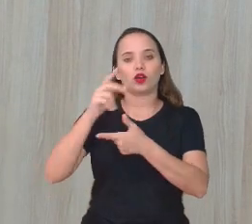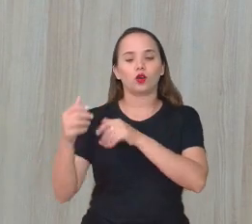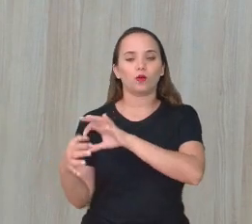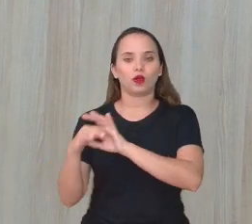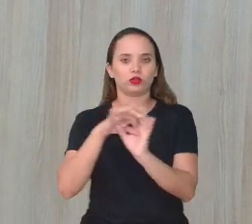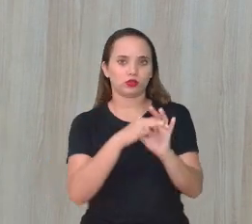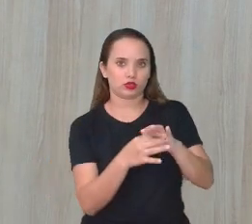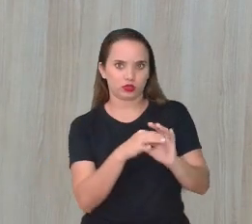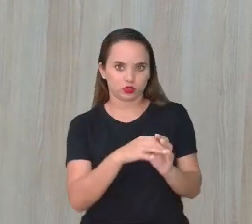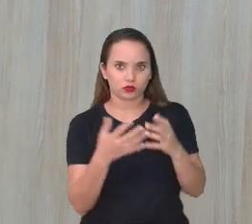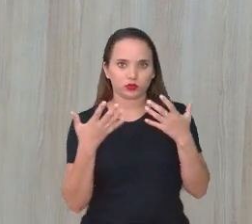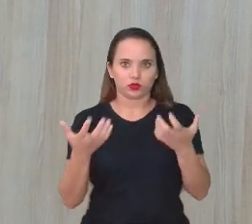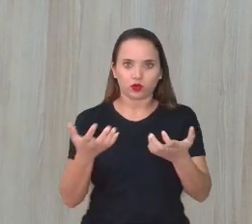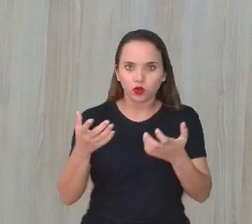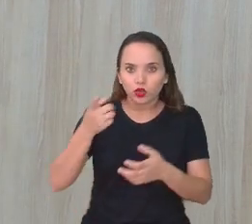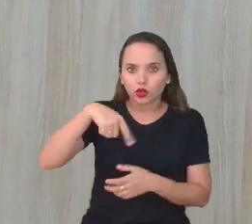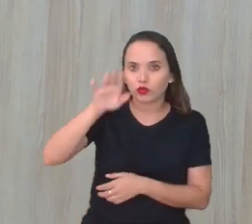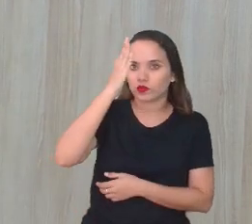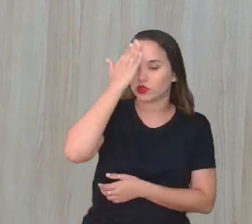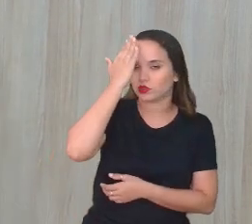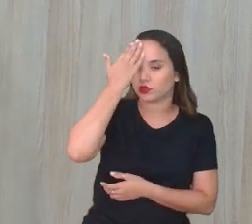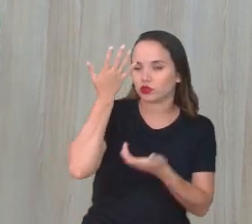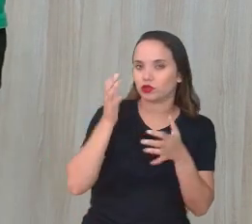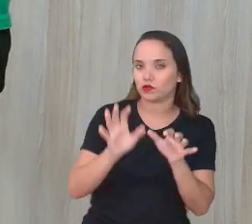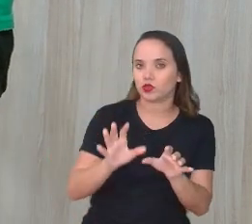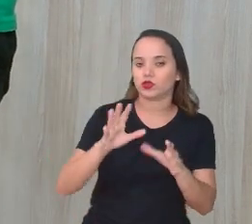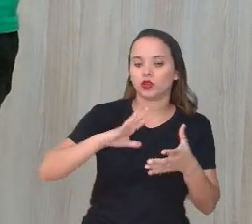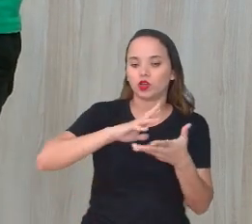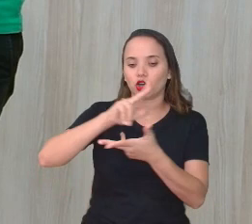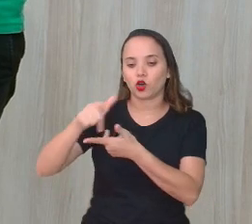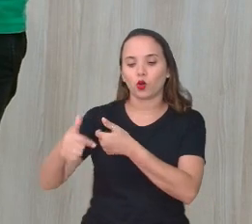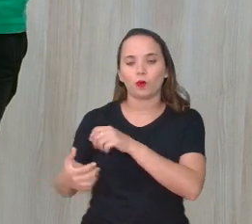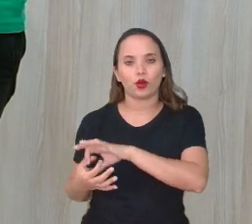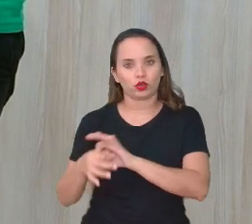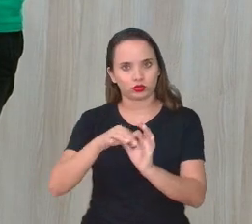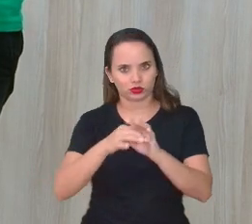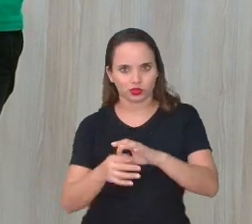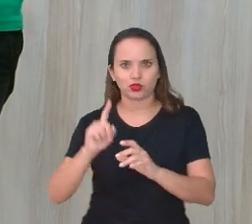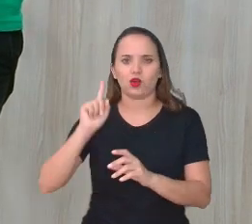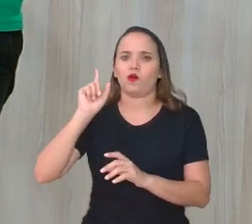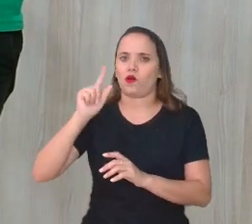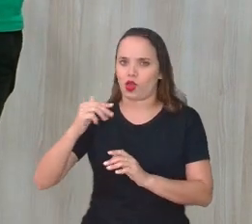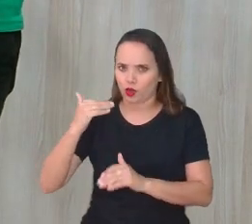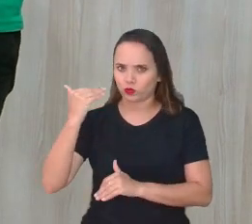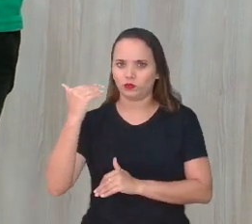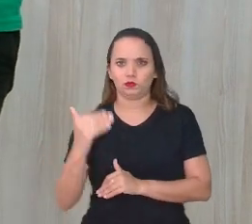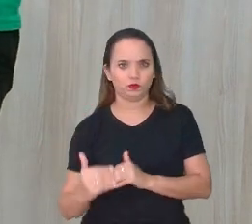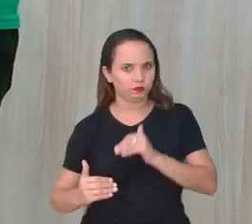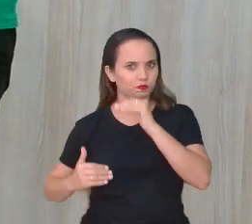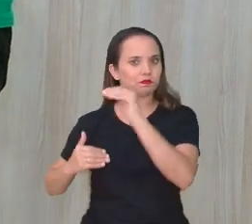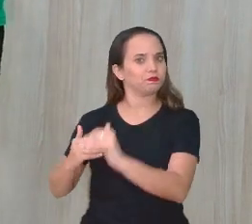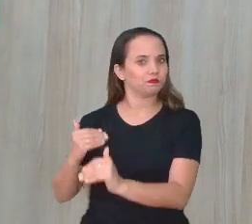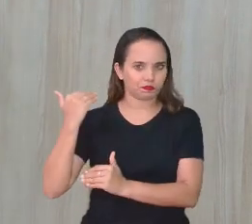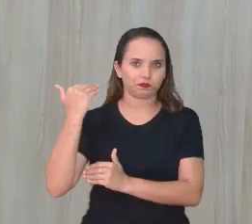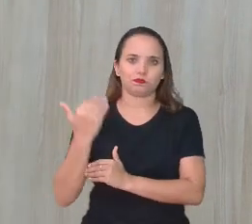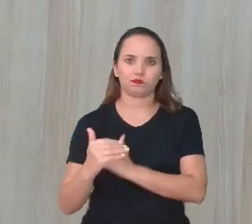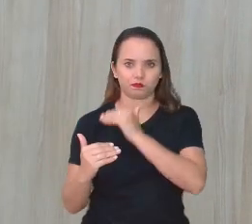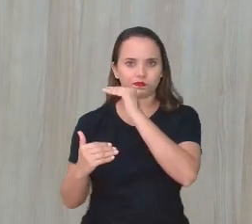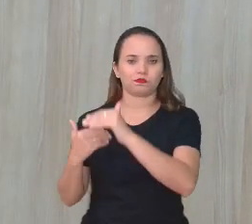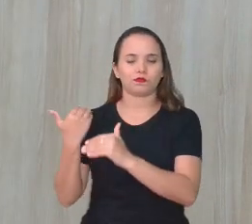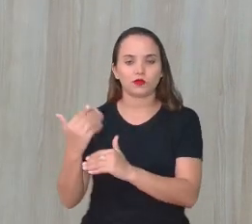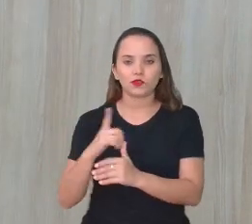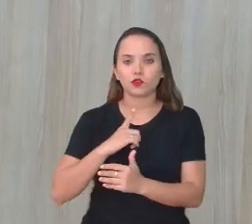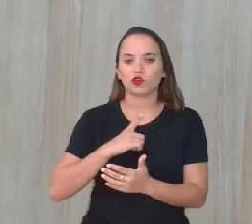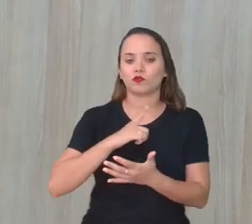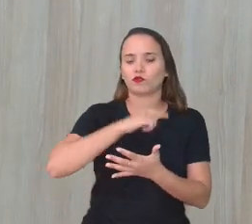Então, já quero que vocês entendam que globalização é um processo, tá? Que vai ser gerado por